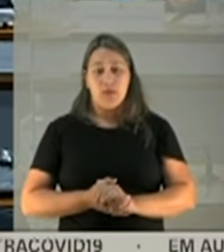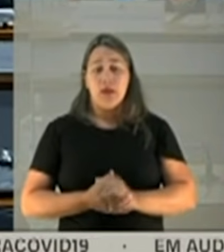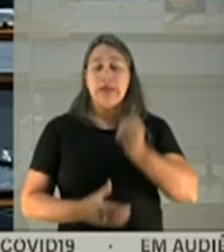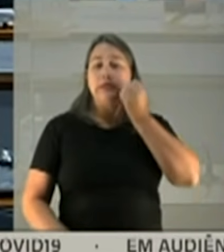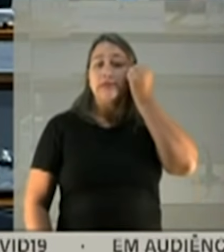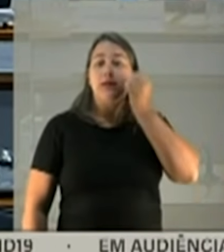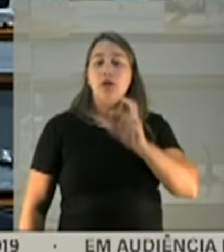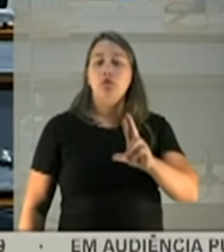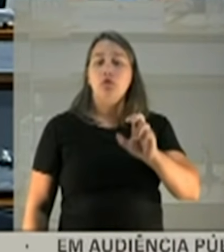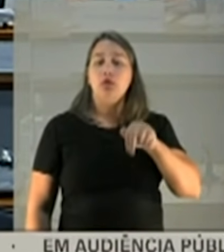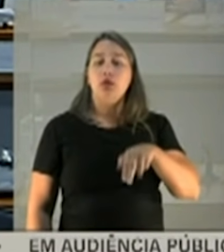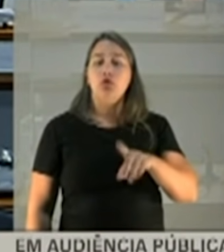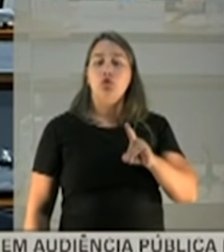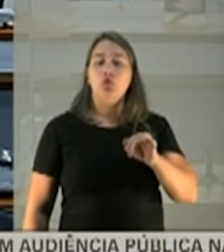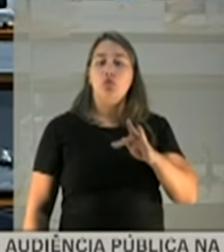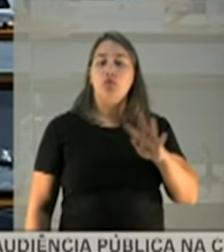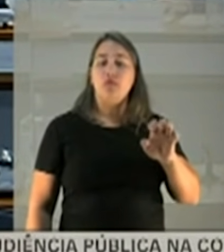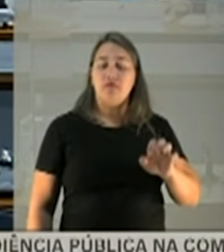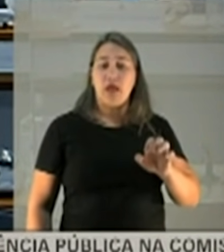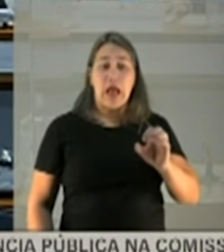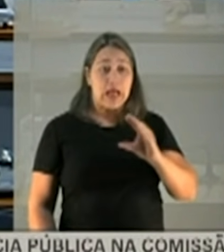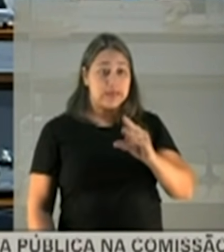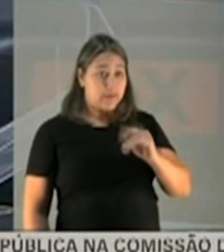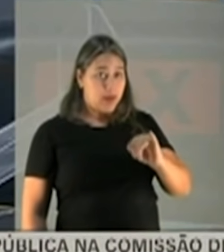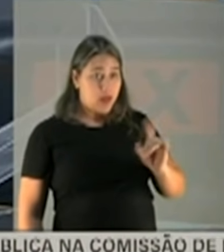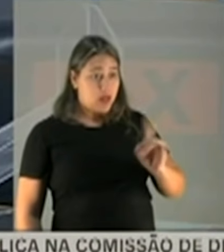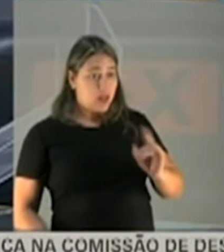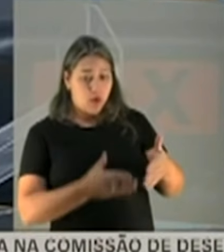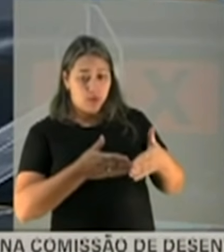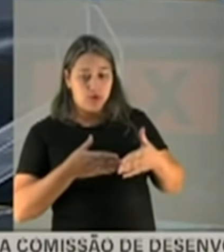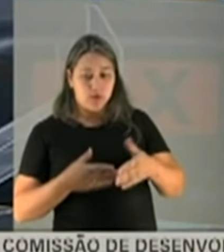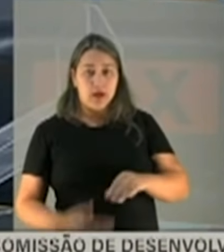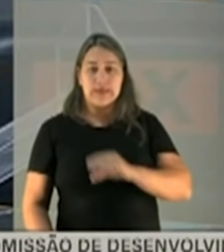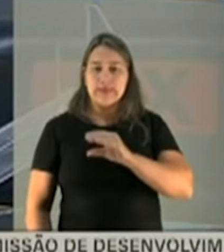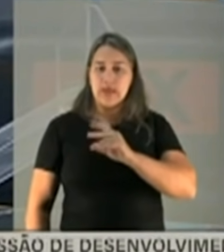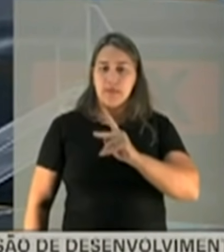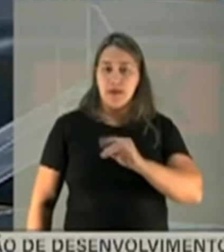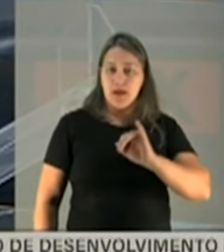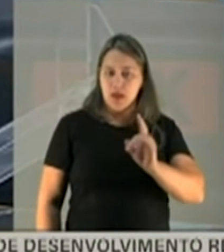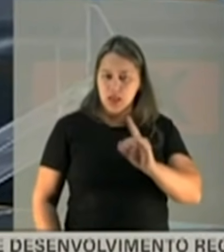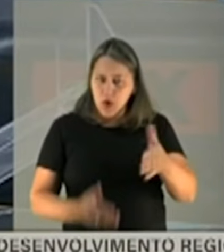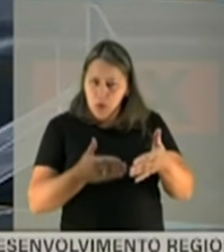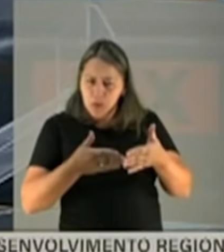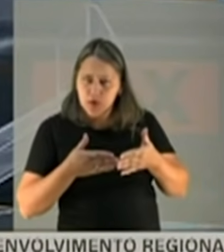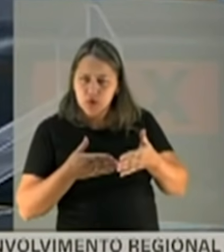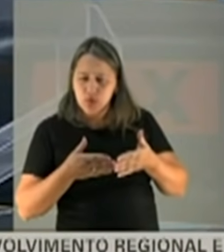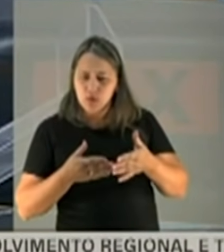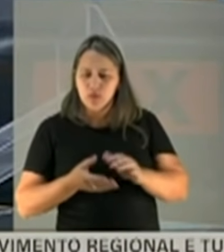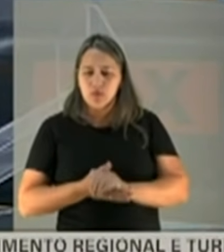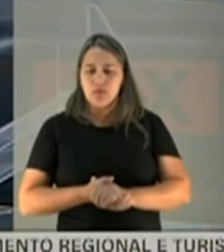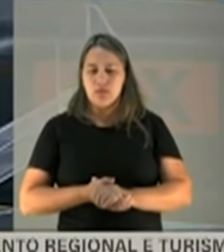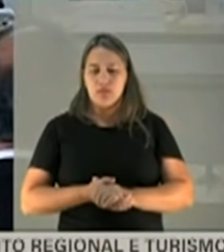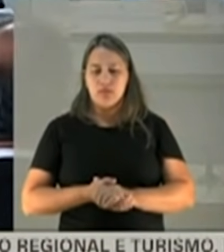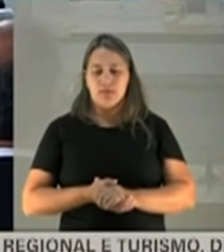Senador, a CPI não pediu. Senador, não. A CPI não pediu. O senhor não pediu. A CPI não pediu. O senhor relatou, o senhor propõe. É